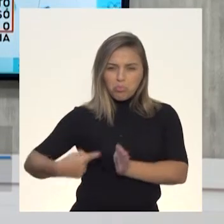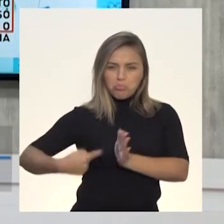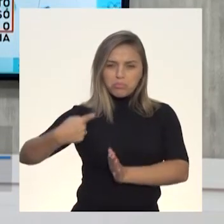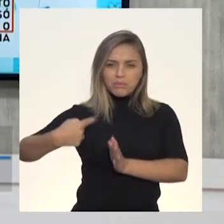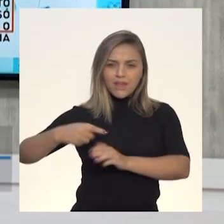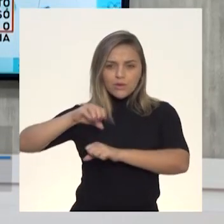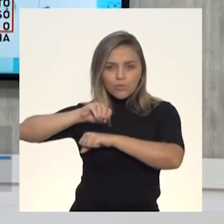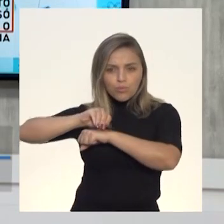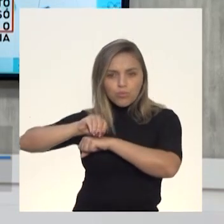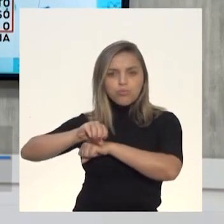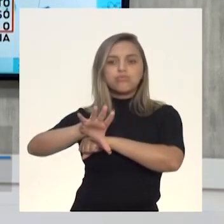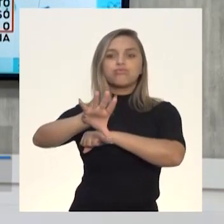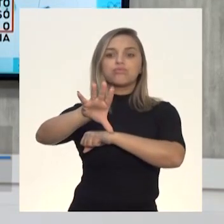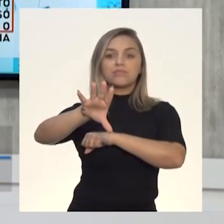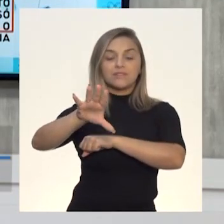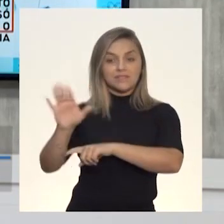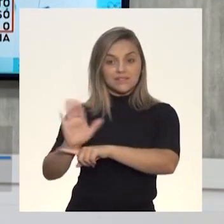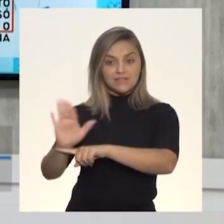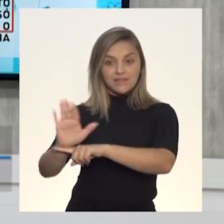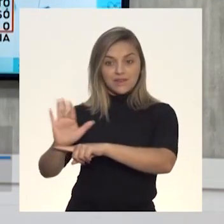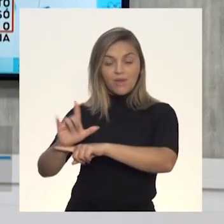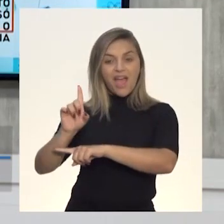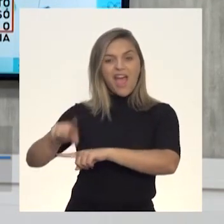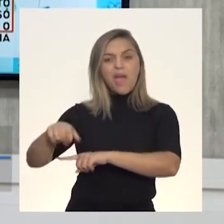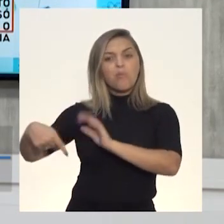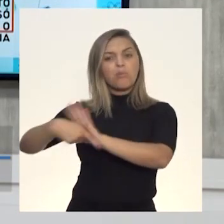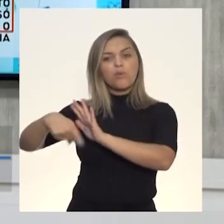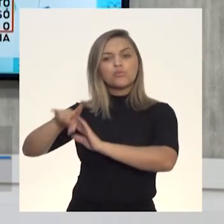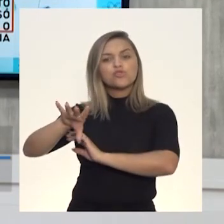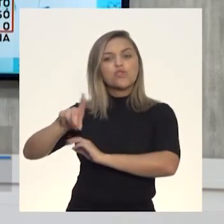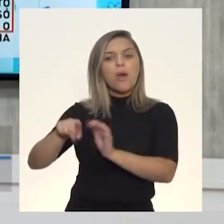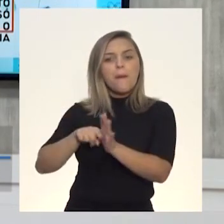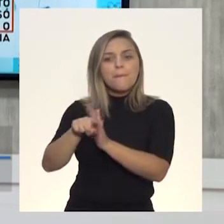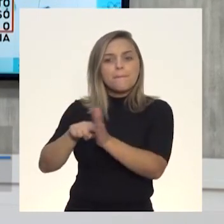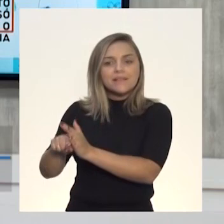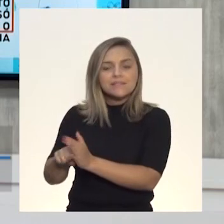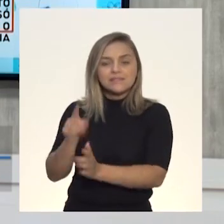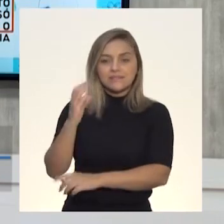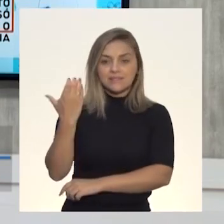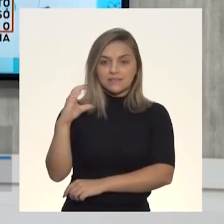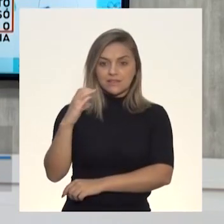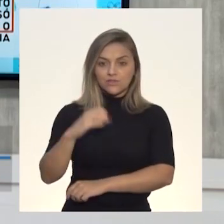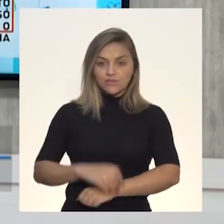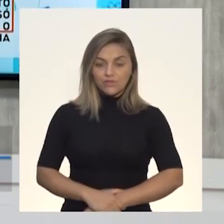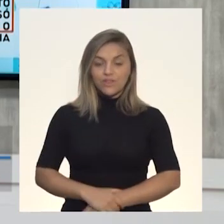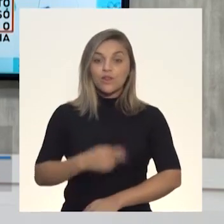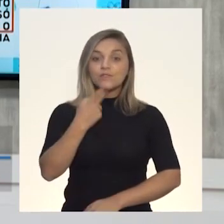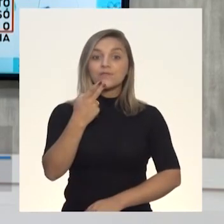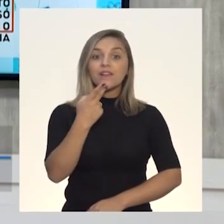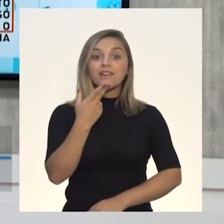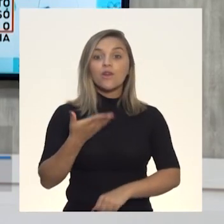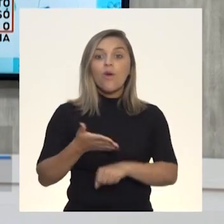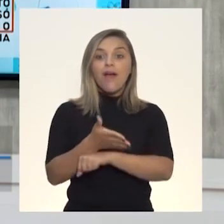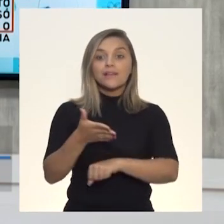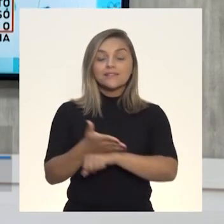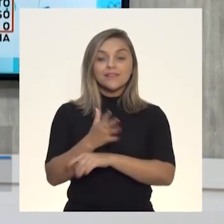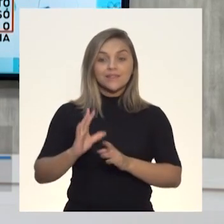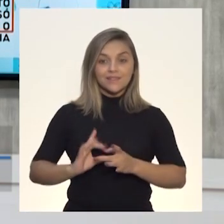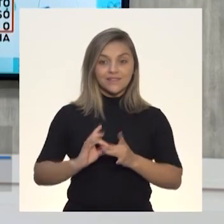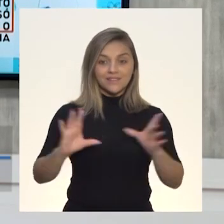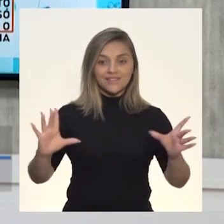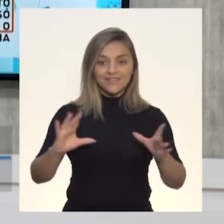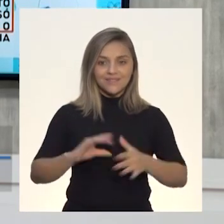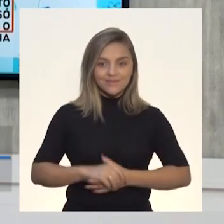disse. Imagina, isso só serve para experimento científico. E a gente está falando em democratização do acesso.